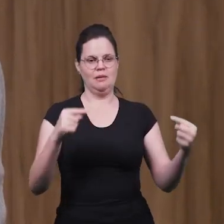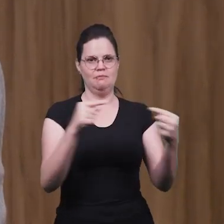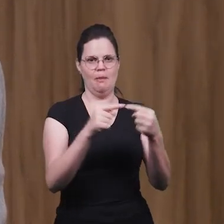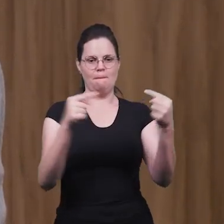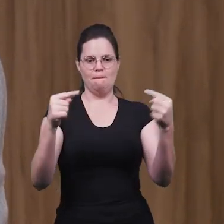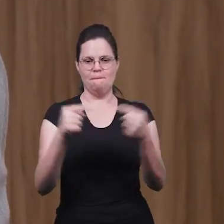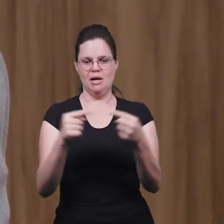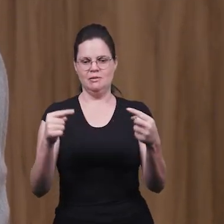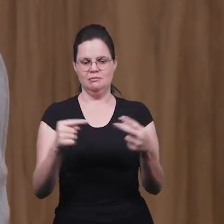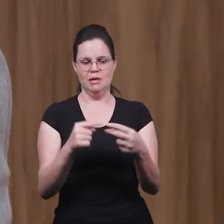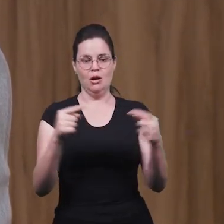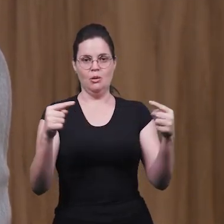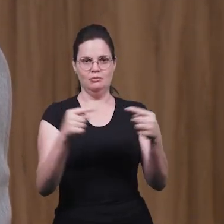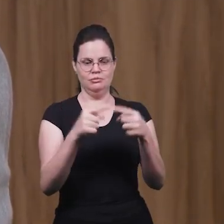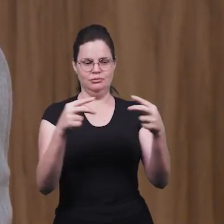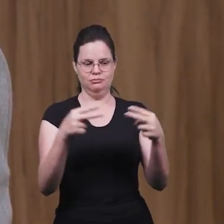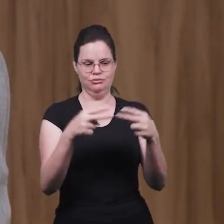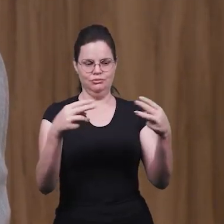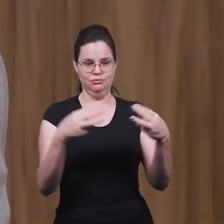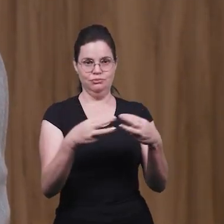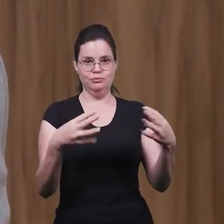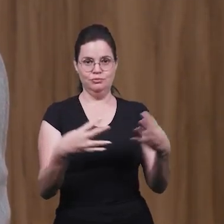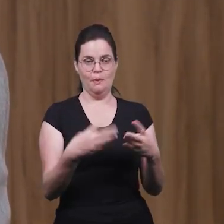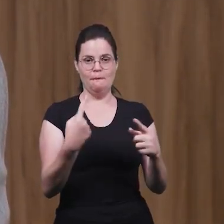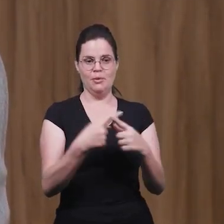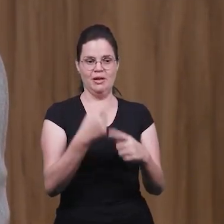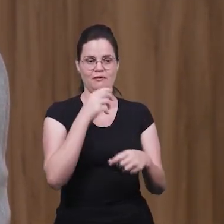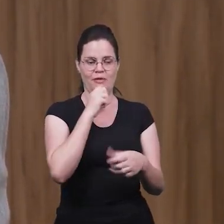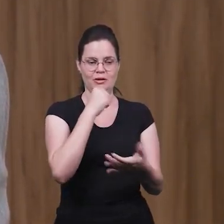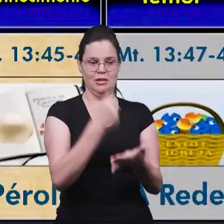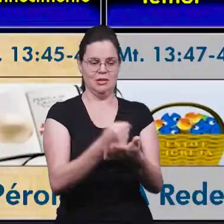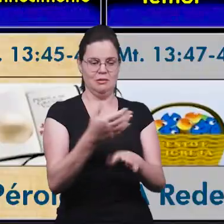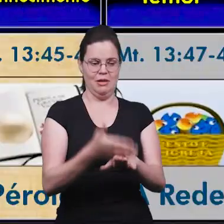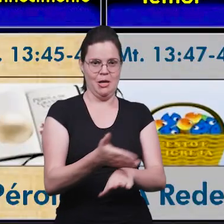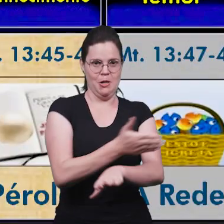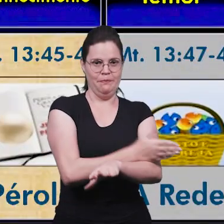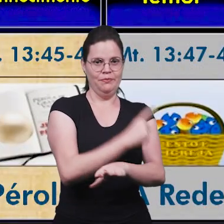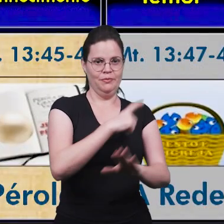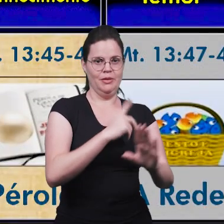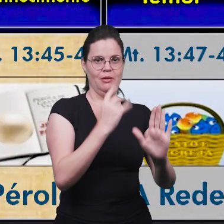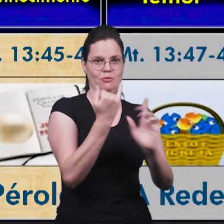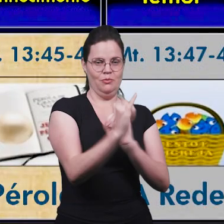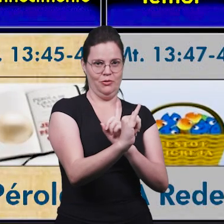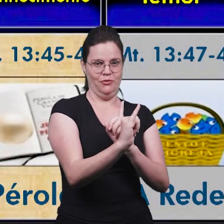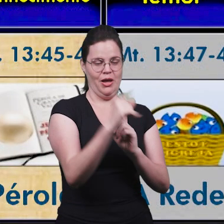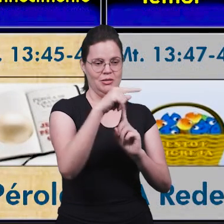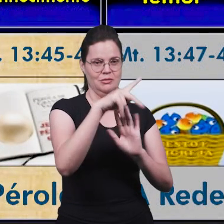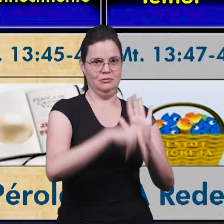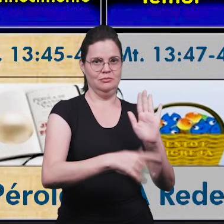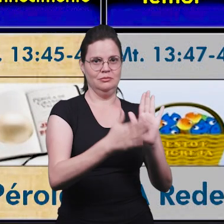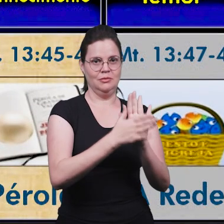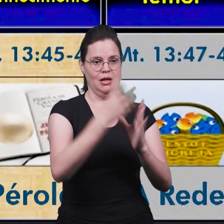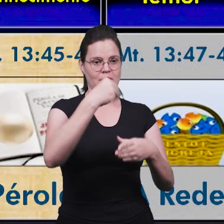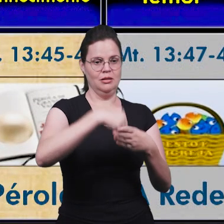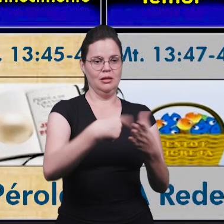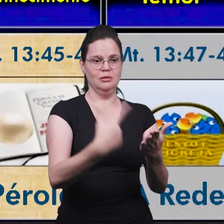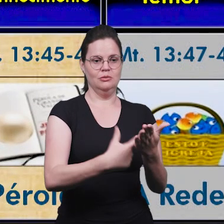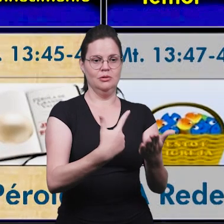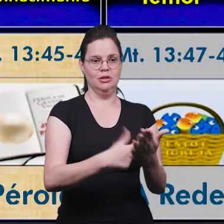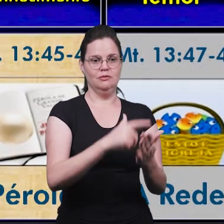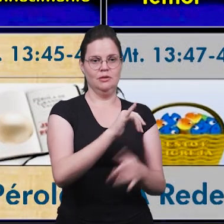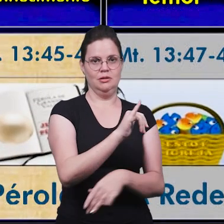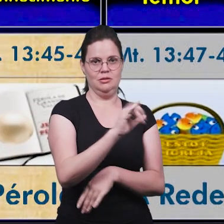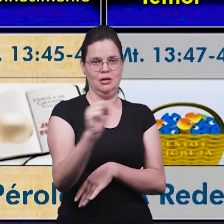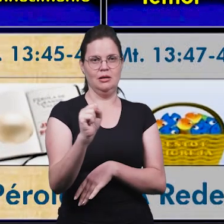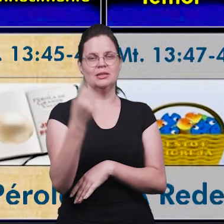associação existente entre aquilo que foi um projeto de Deus traçado lá no Velho Testamento, através do profeta Isaías, e isso